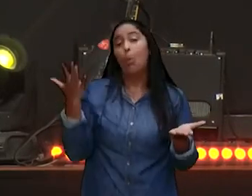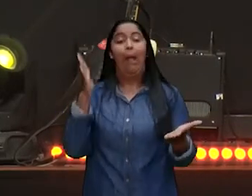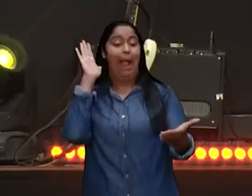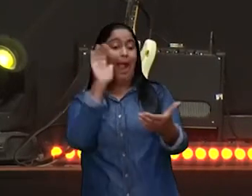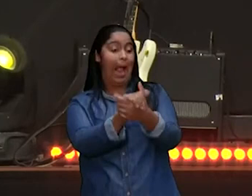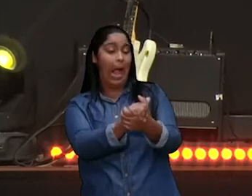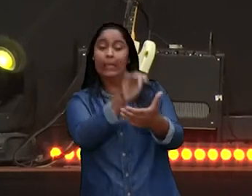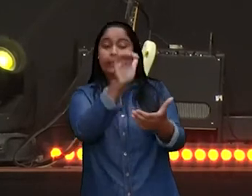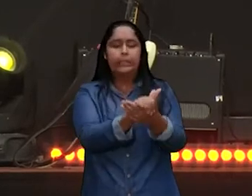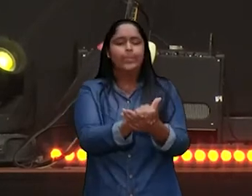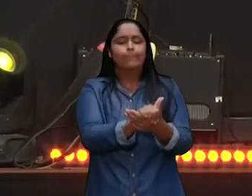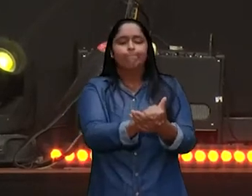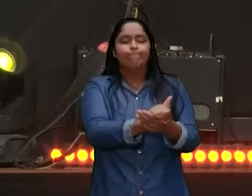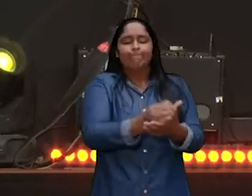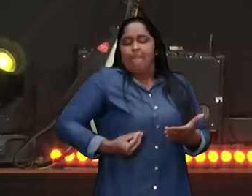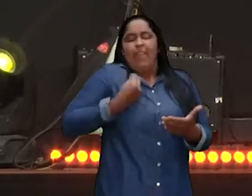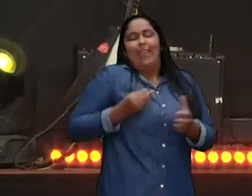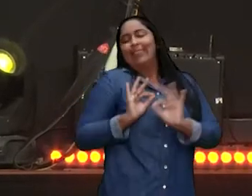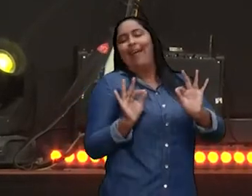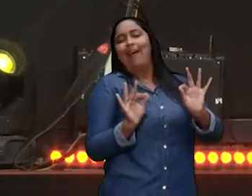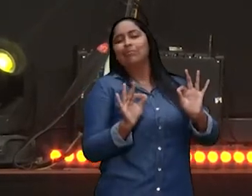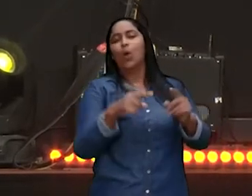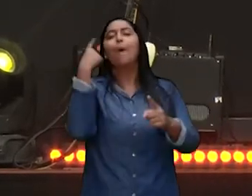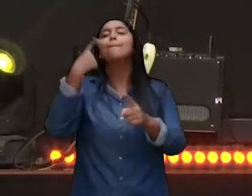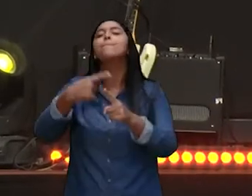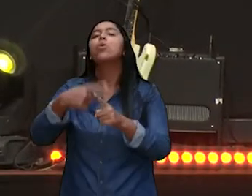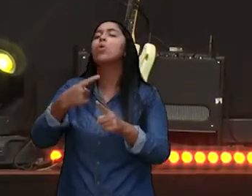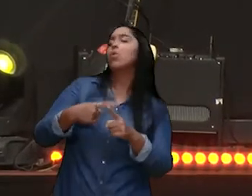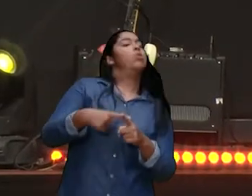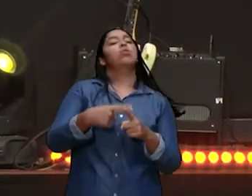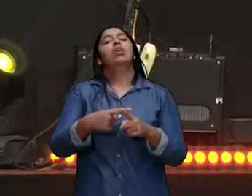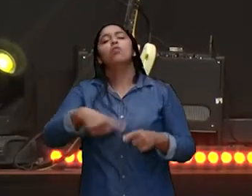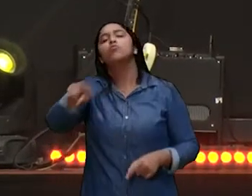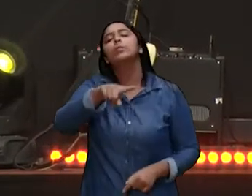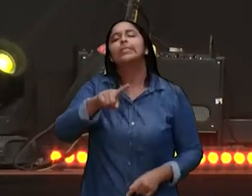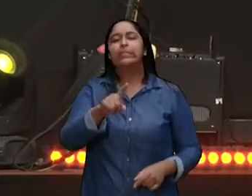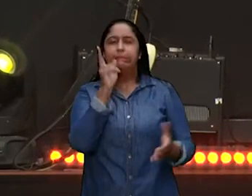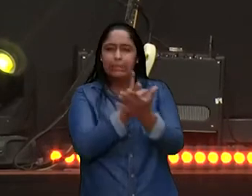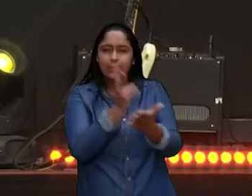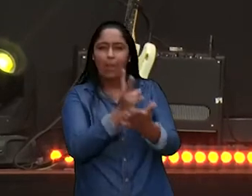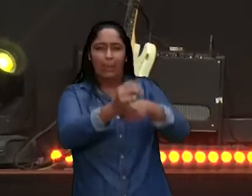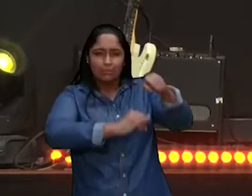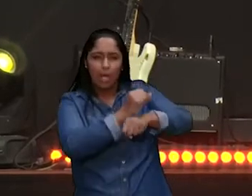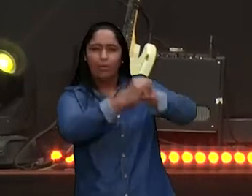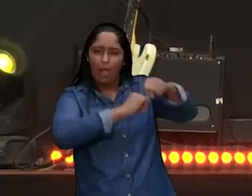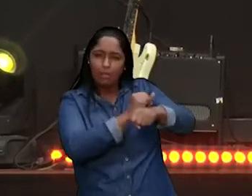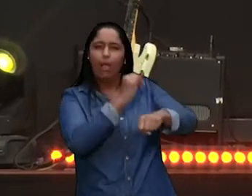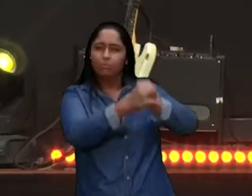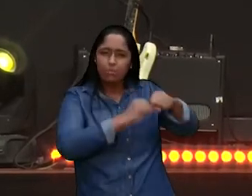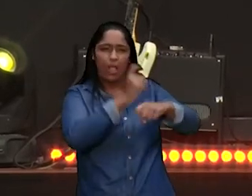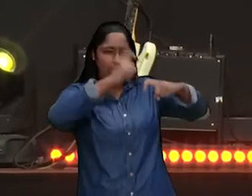e o cara tá tão viciado na pornografia que nós tem uma mulher de verdade ele é sério